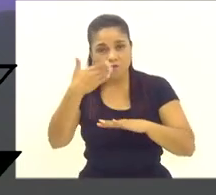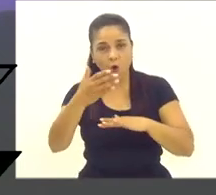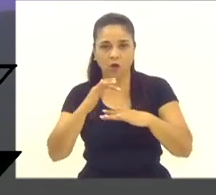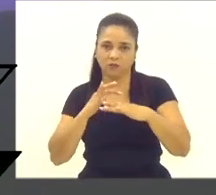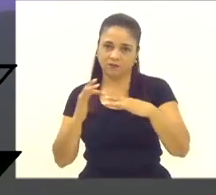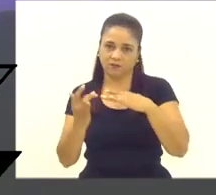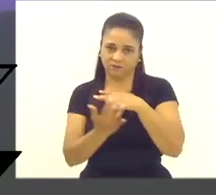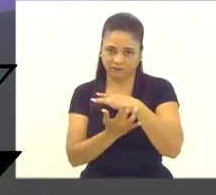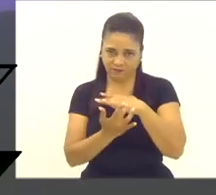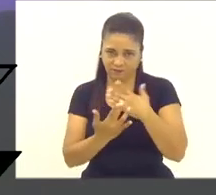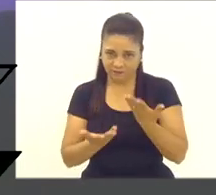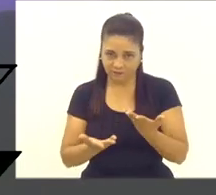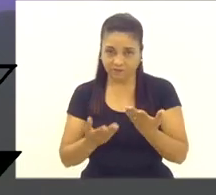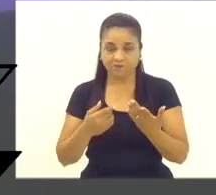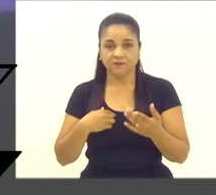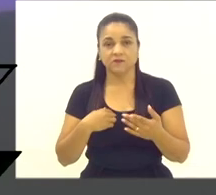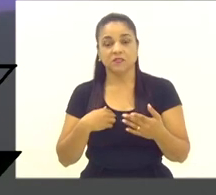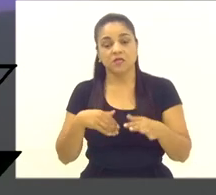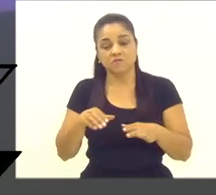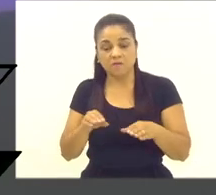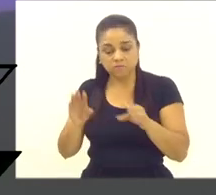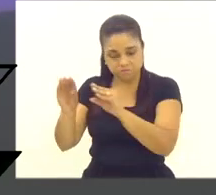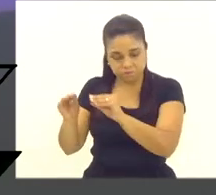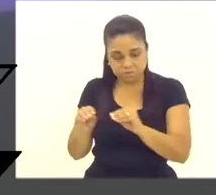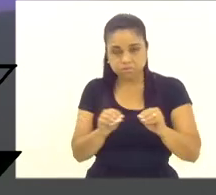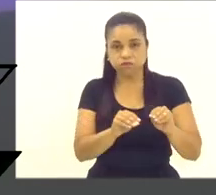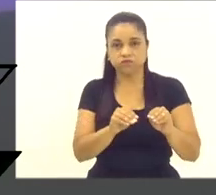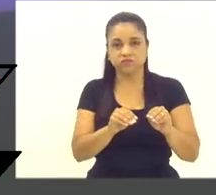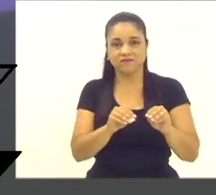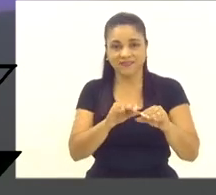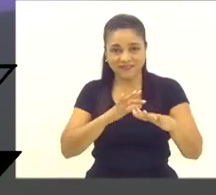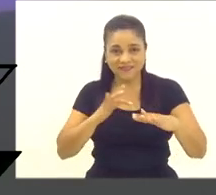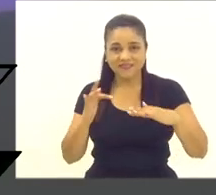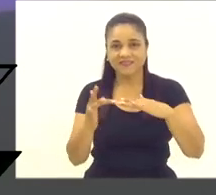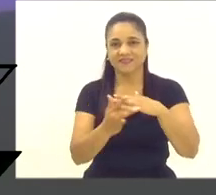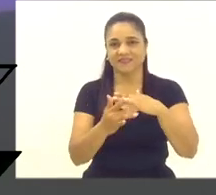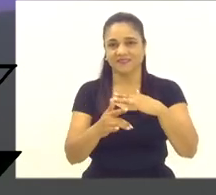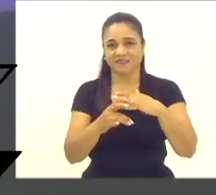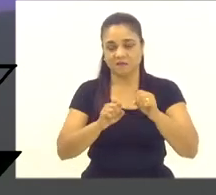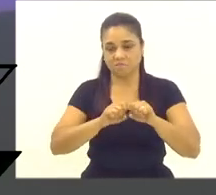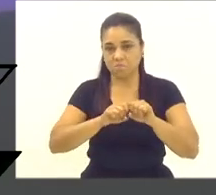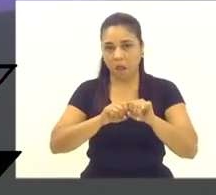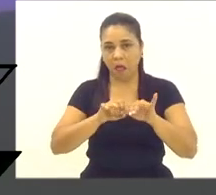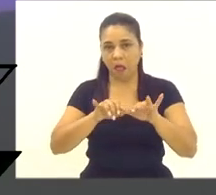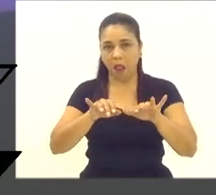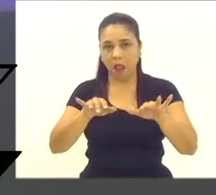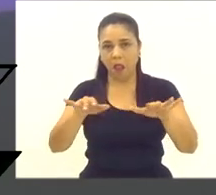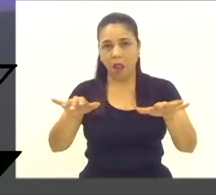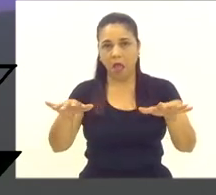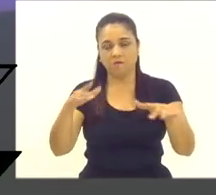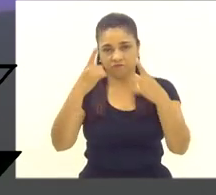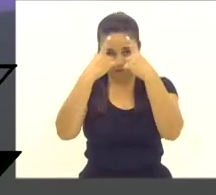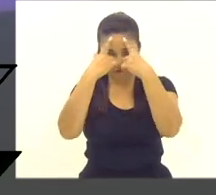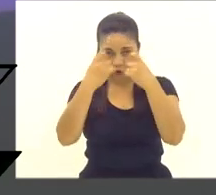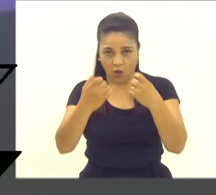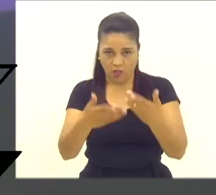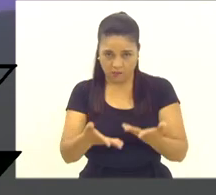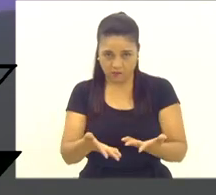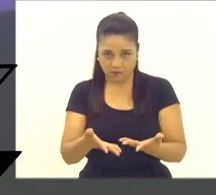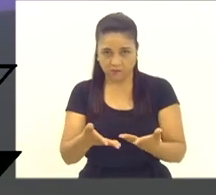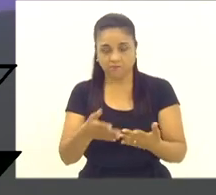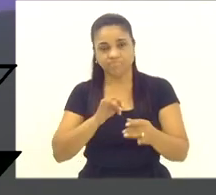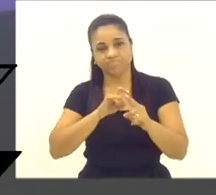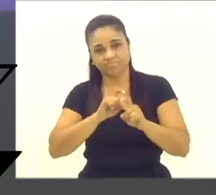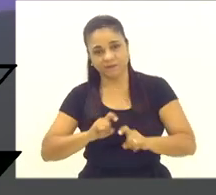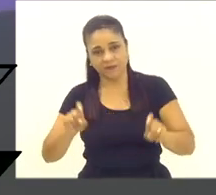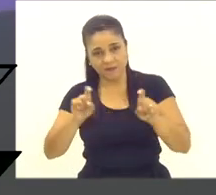são transplantados para o espaço online né que pode ele ficar a internet é amplifica muito